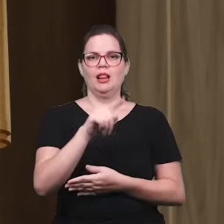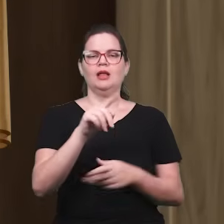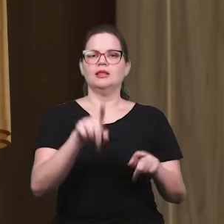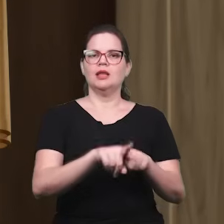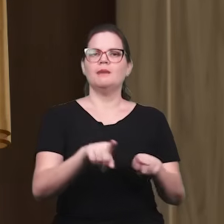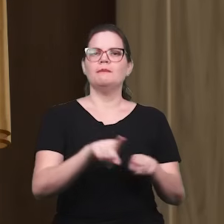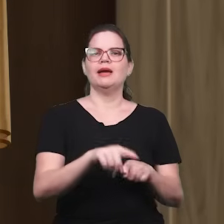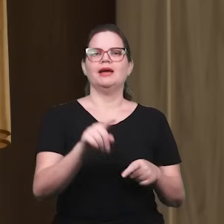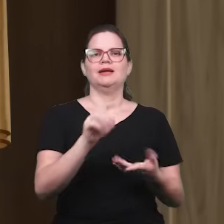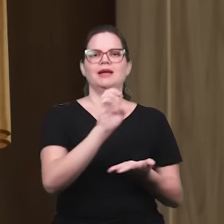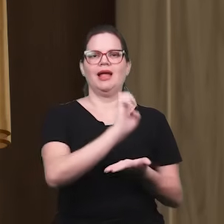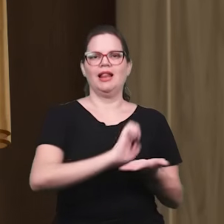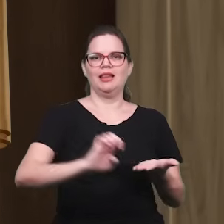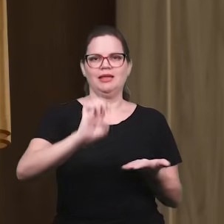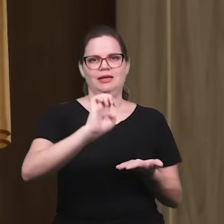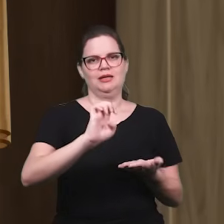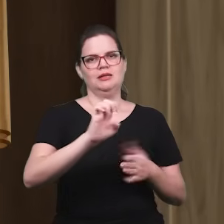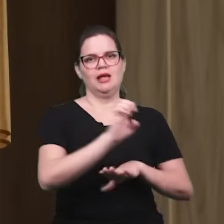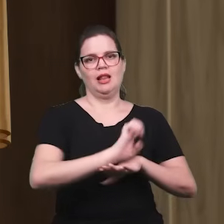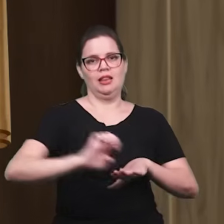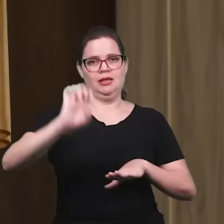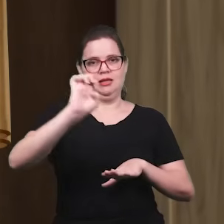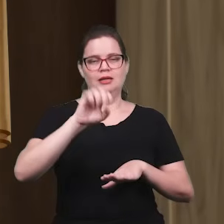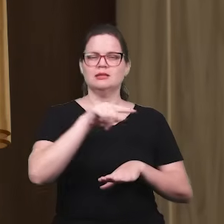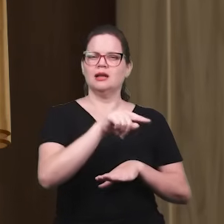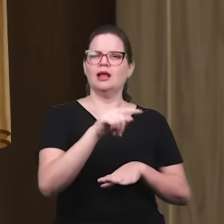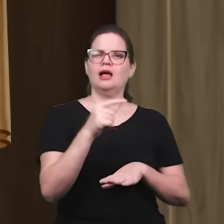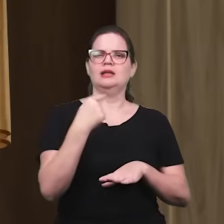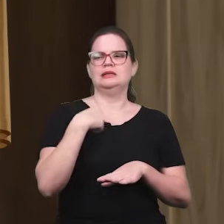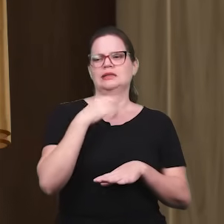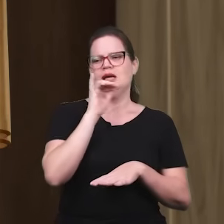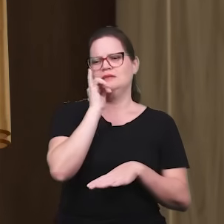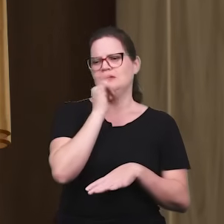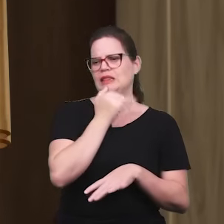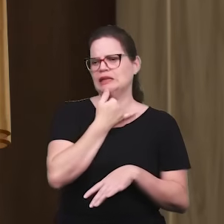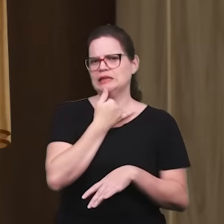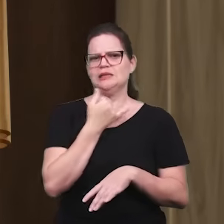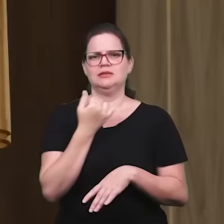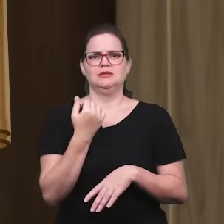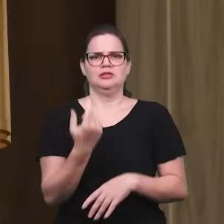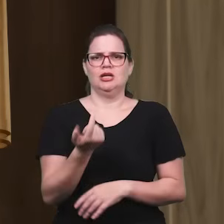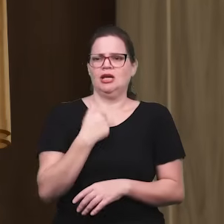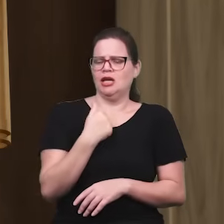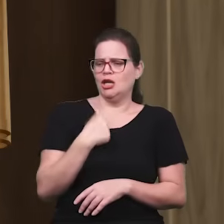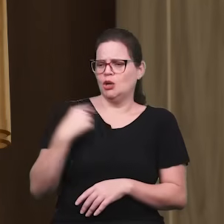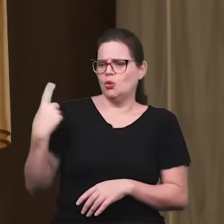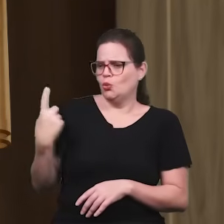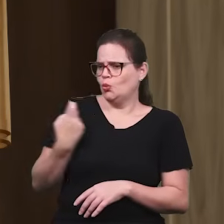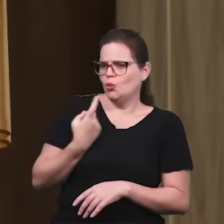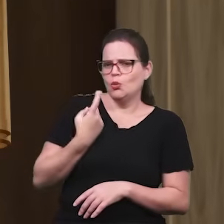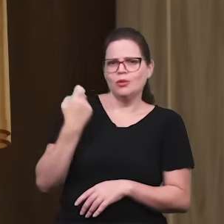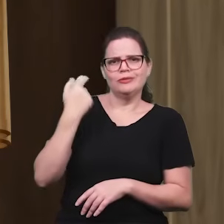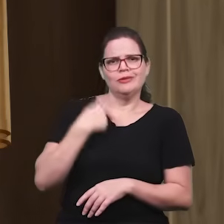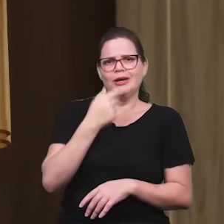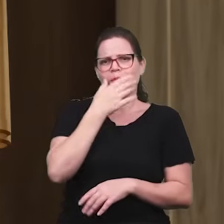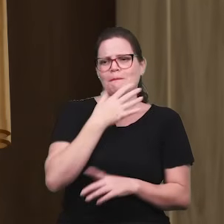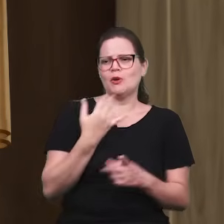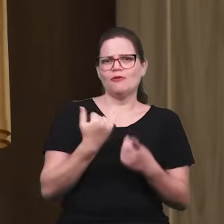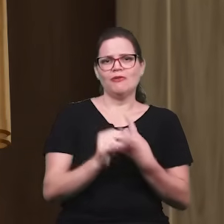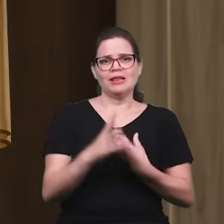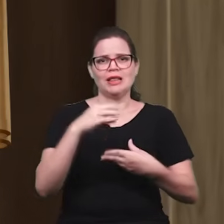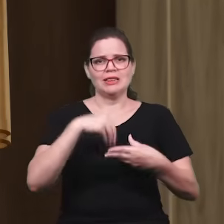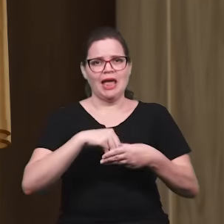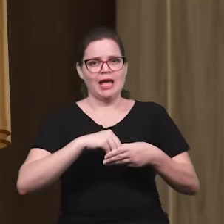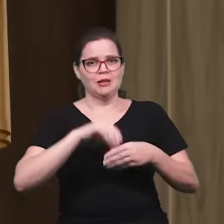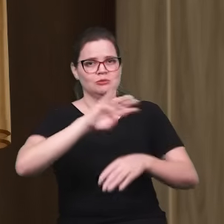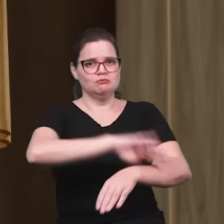na caverna, e Elias estava ali triste, só eu fiquei como profeta, entrou ali tipo numa depressão